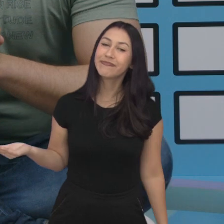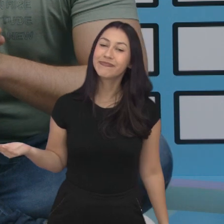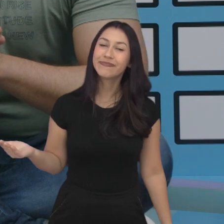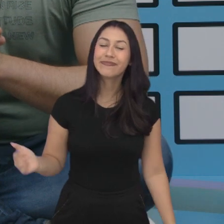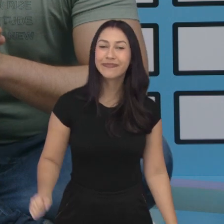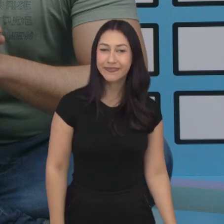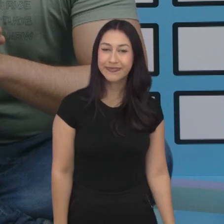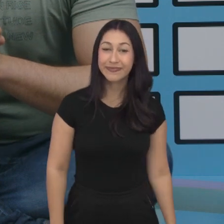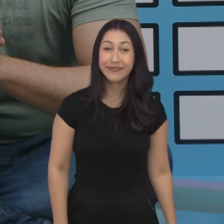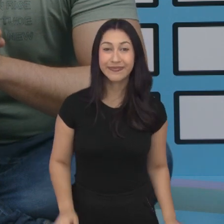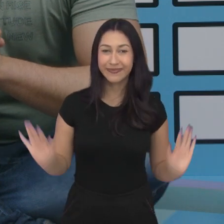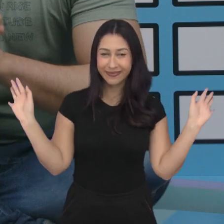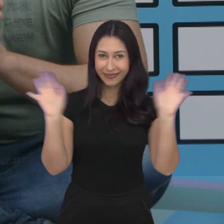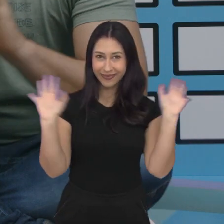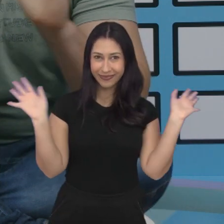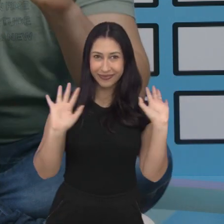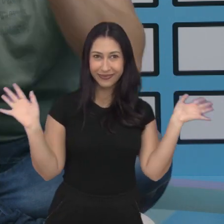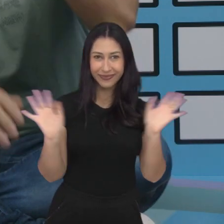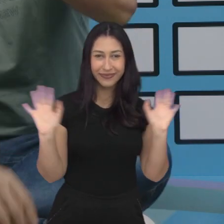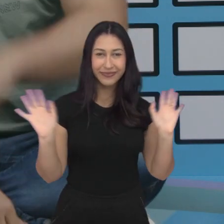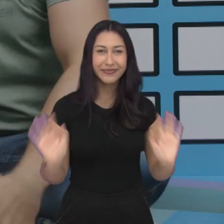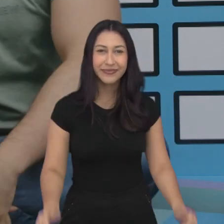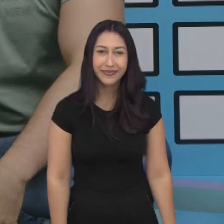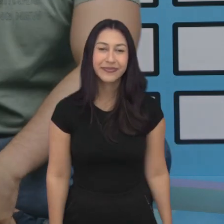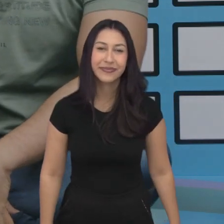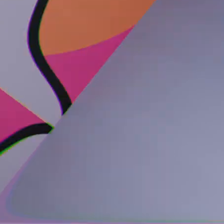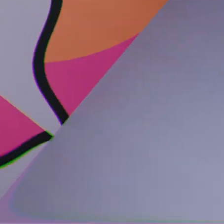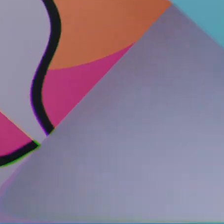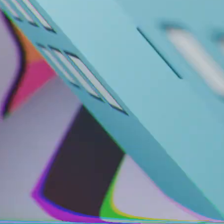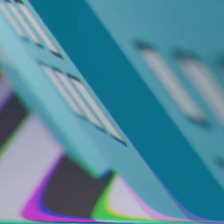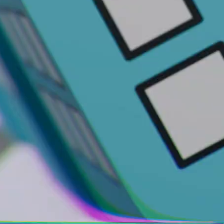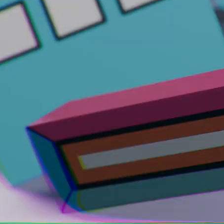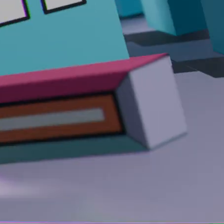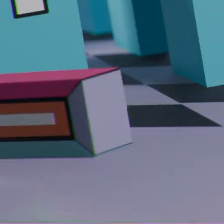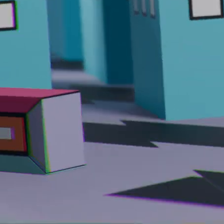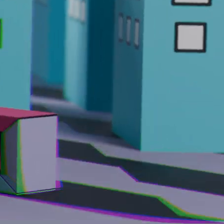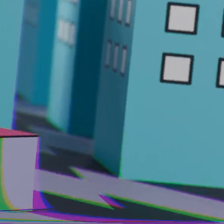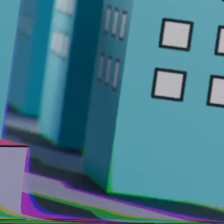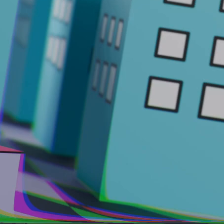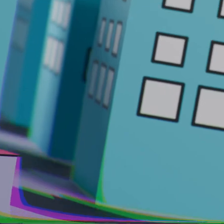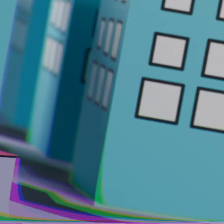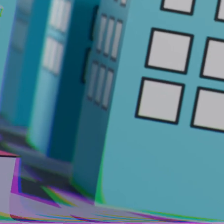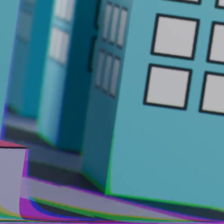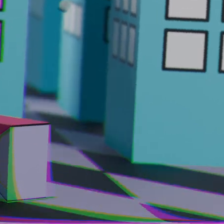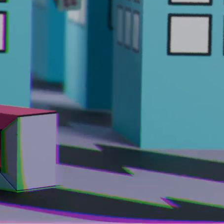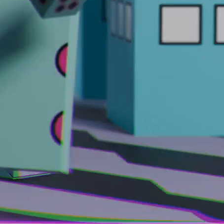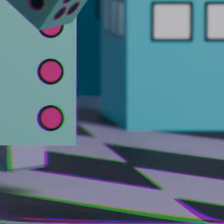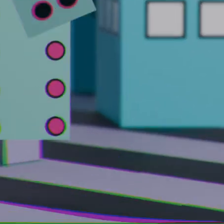câmarasjc.sp.gov.br. A gente vai indo. Tchau.